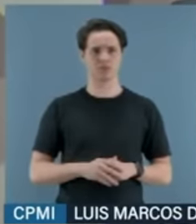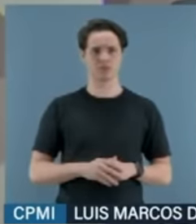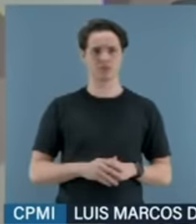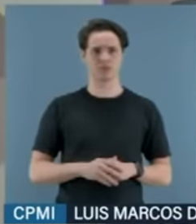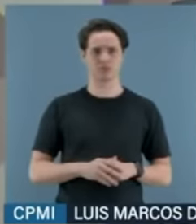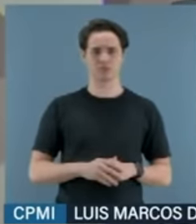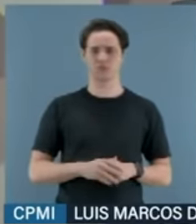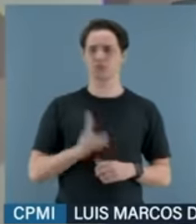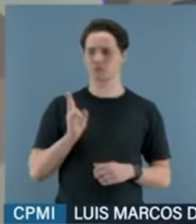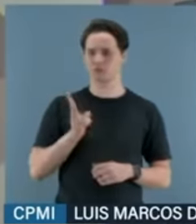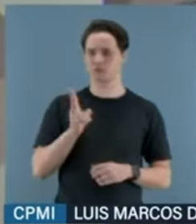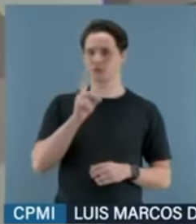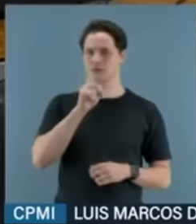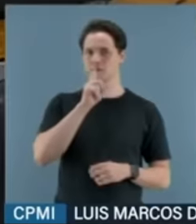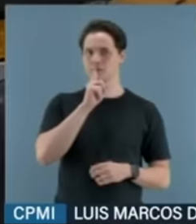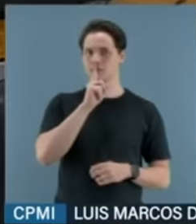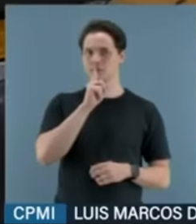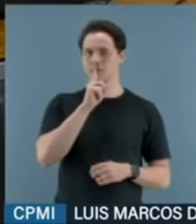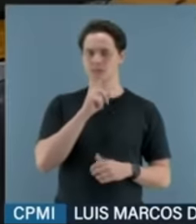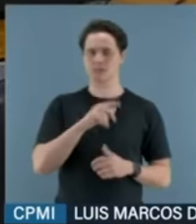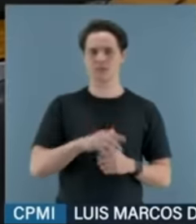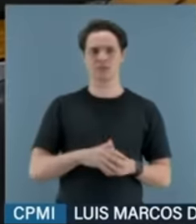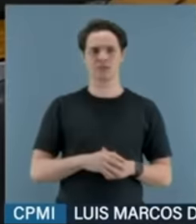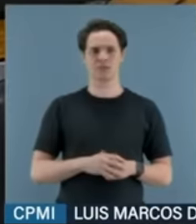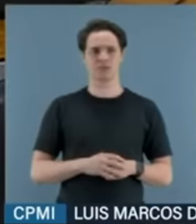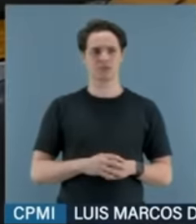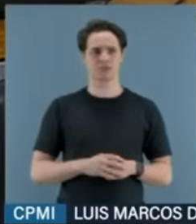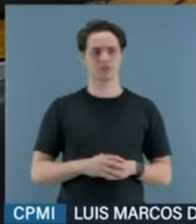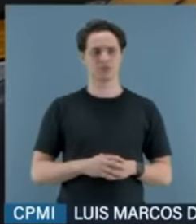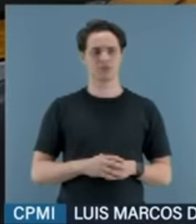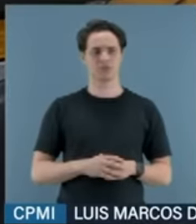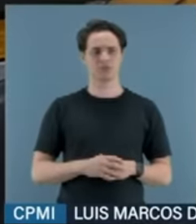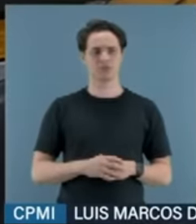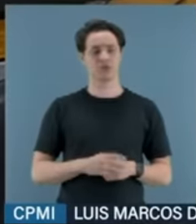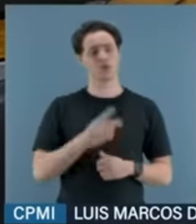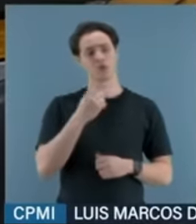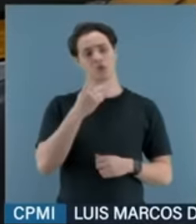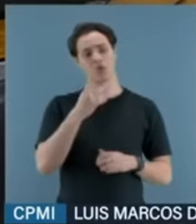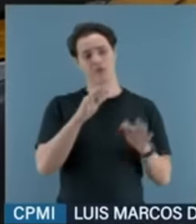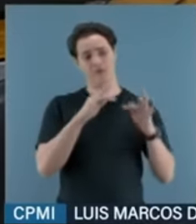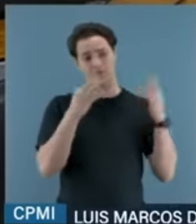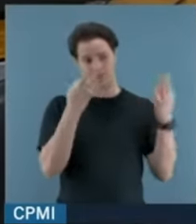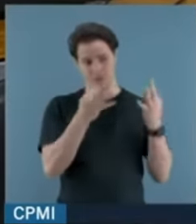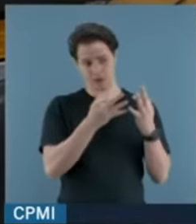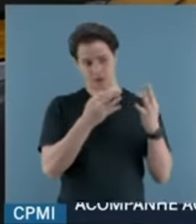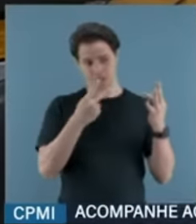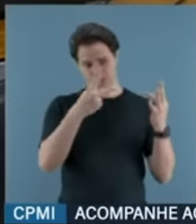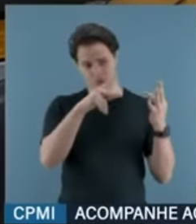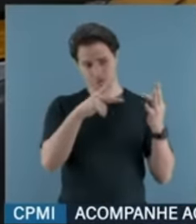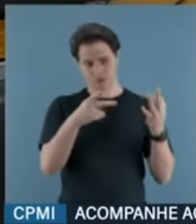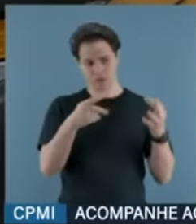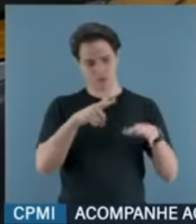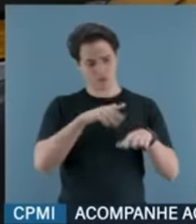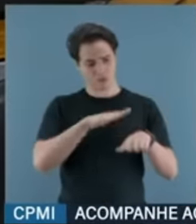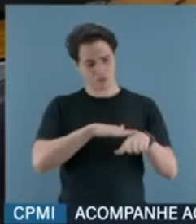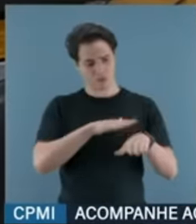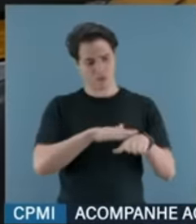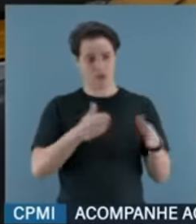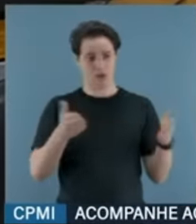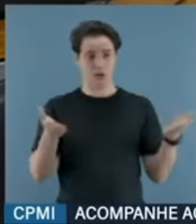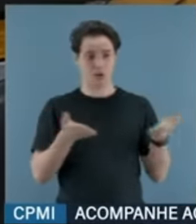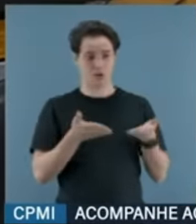Eu vou me manter em silêncio. A sua família, neste momento,